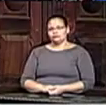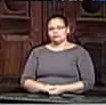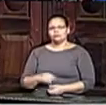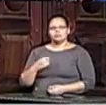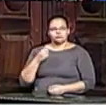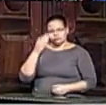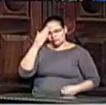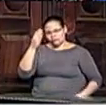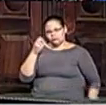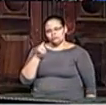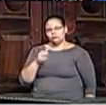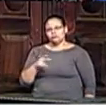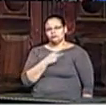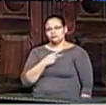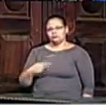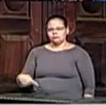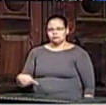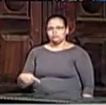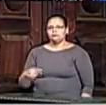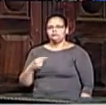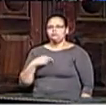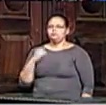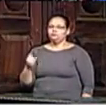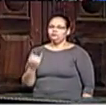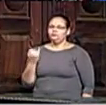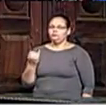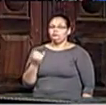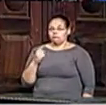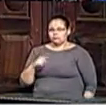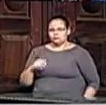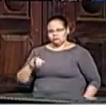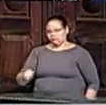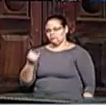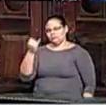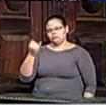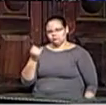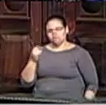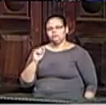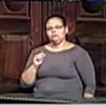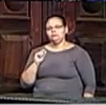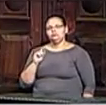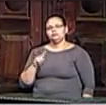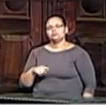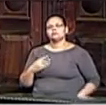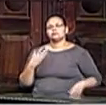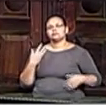Obrigado, senhor presidente. Feita a oportunidade de registrar, senhor presidente, que